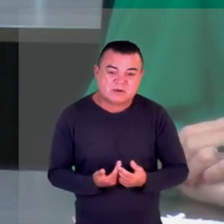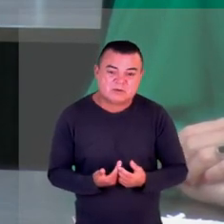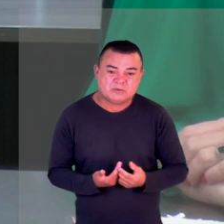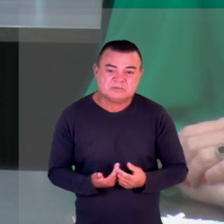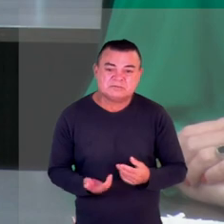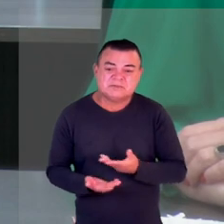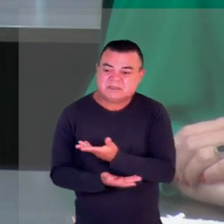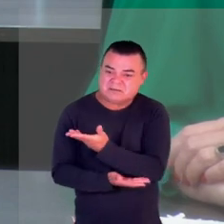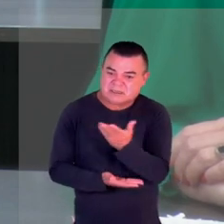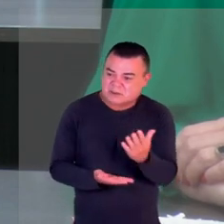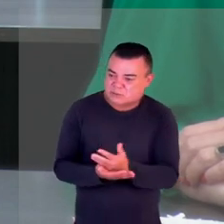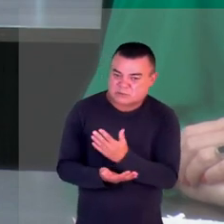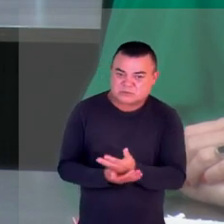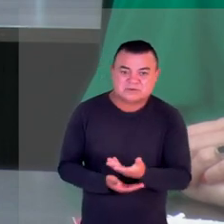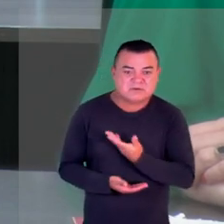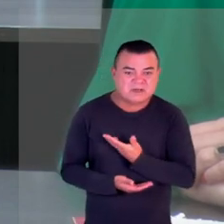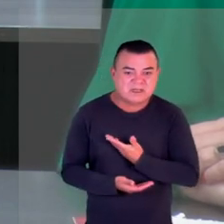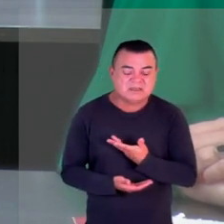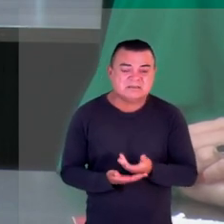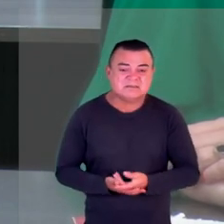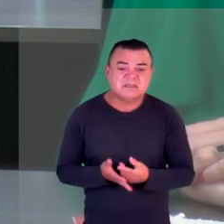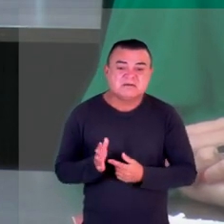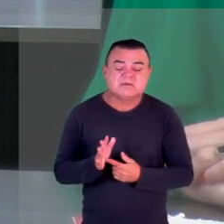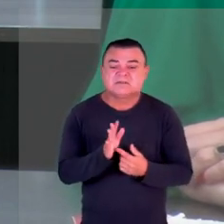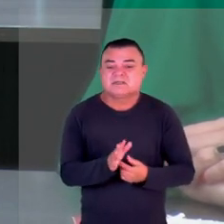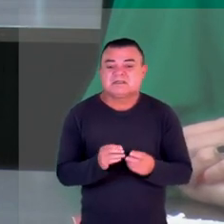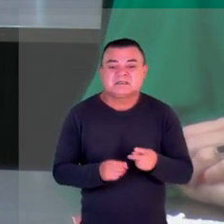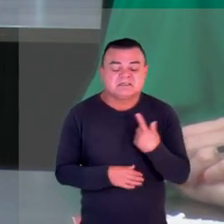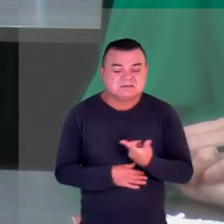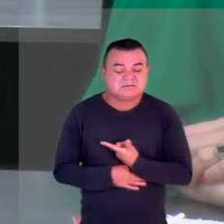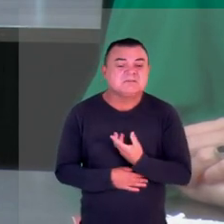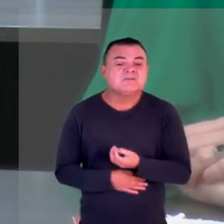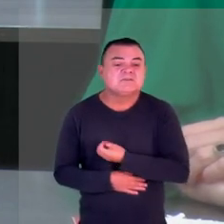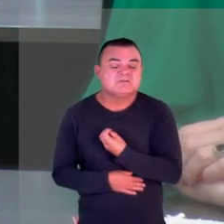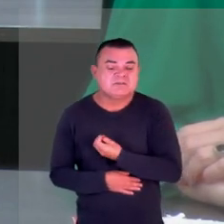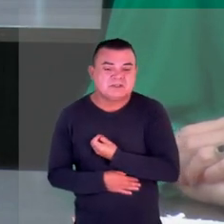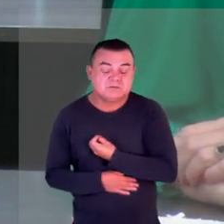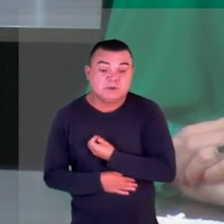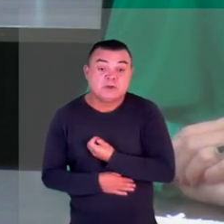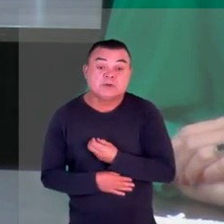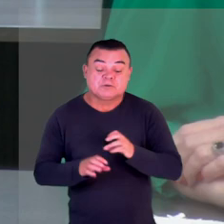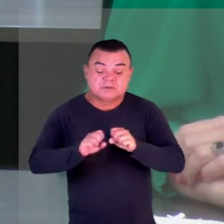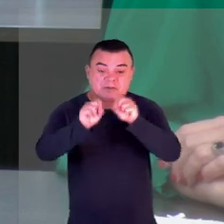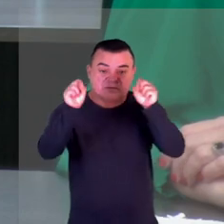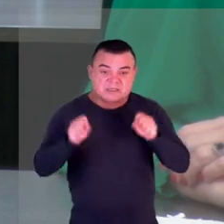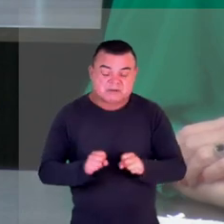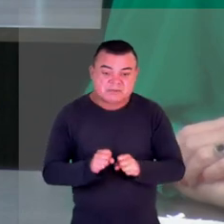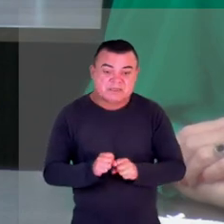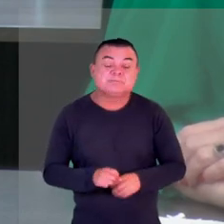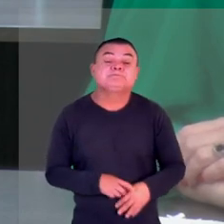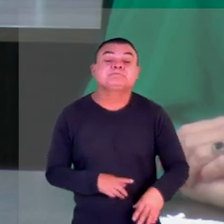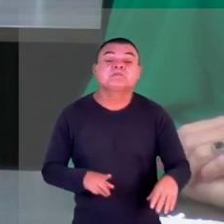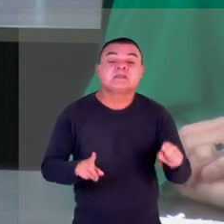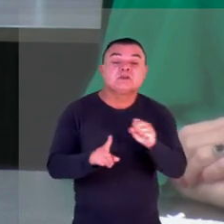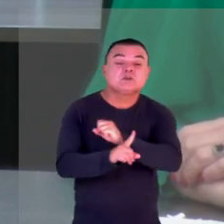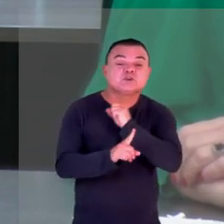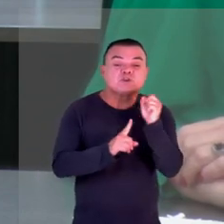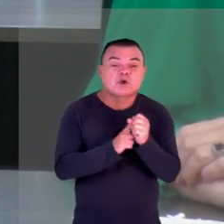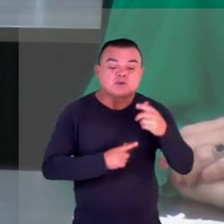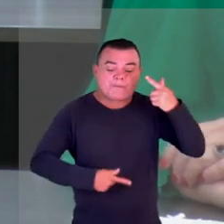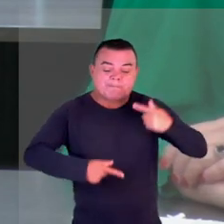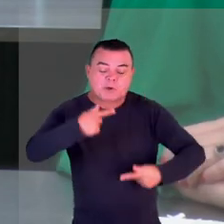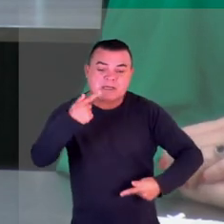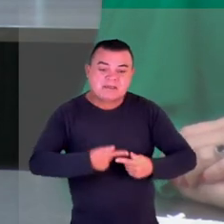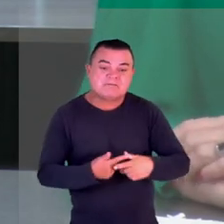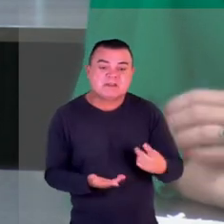onde a gente vive no num no sistema sócio político econômico onde prevalece o valor dinheiro